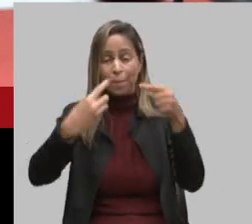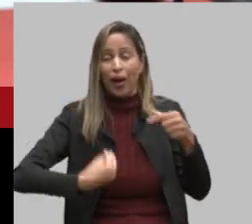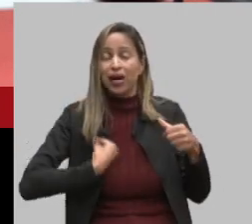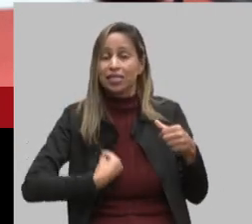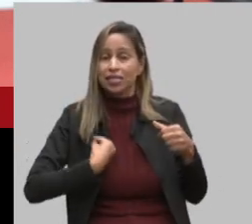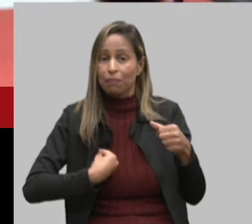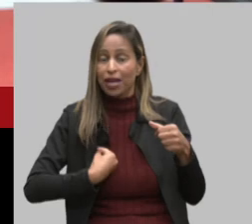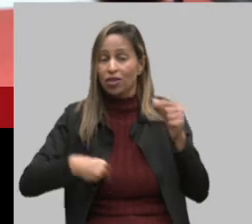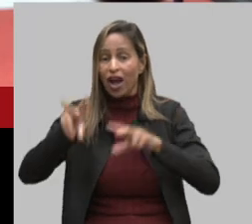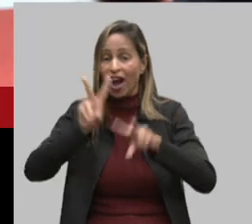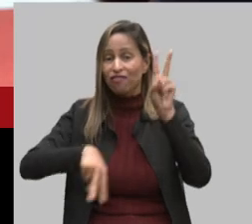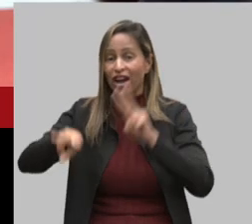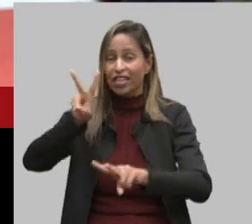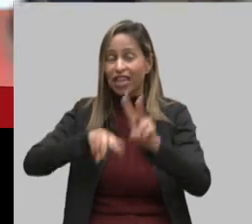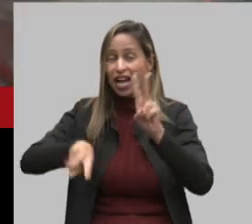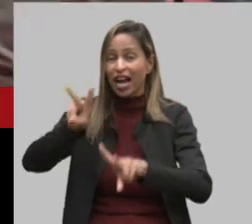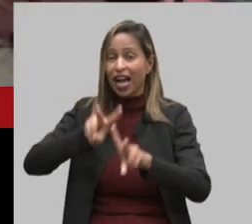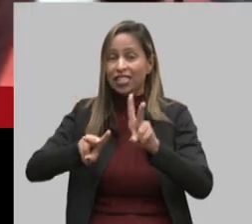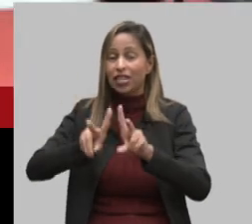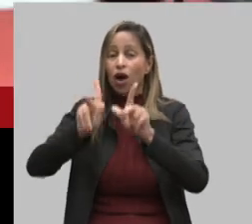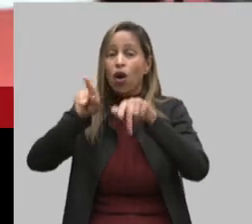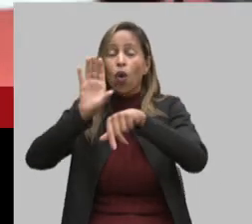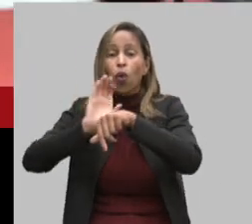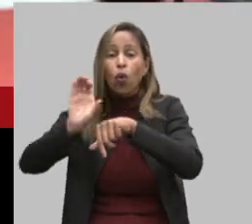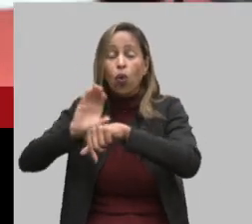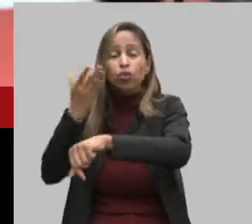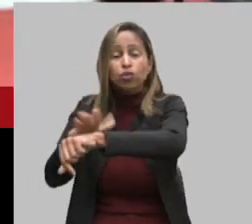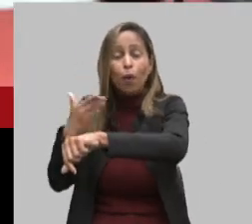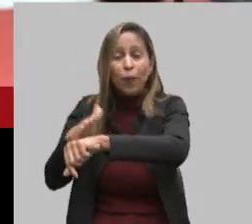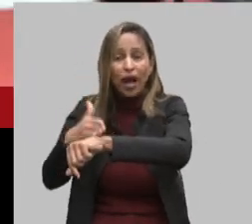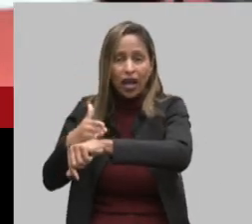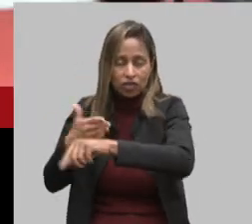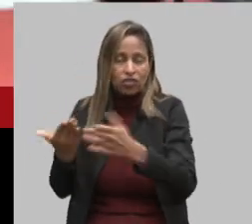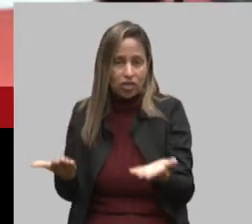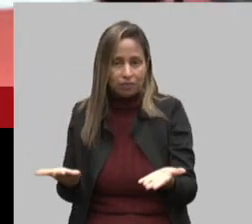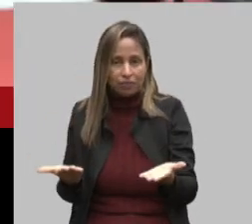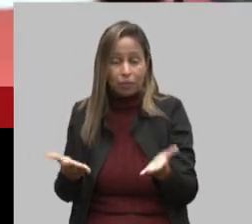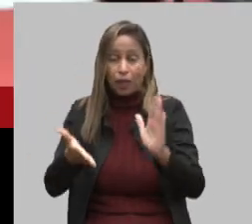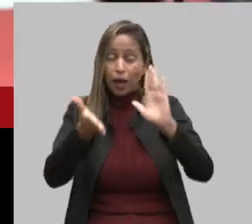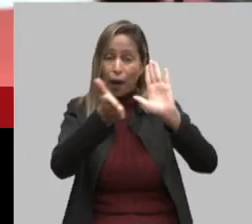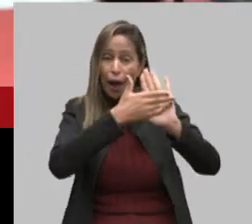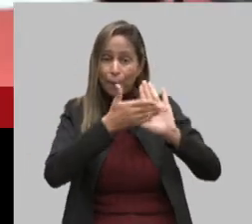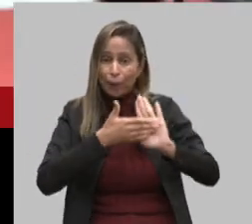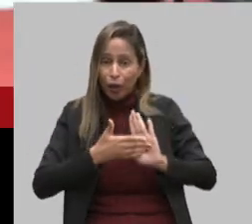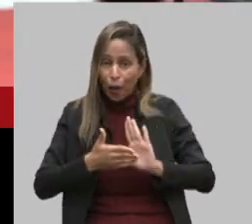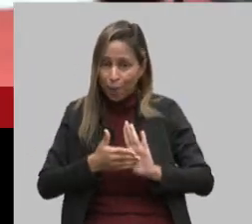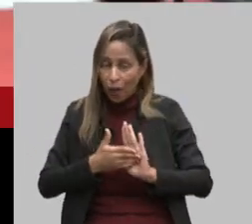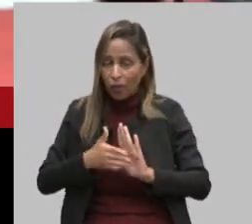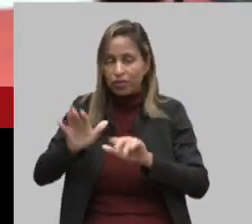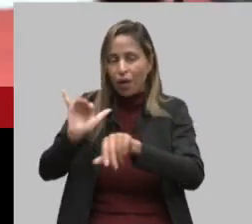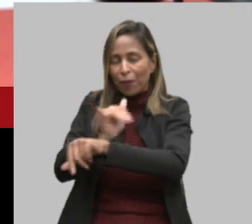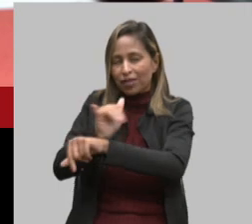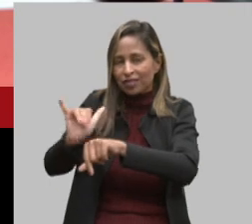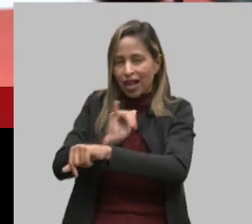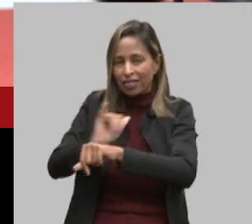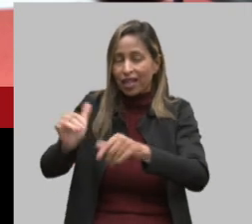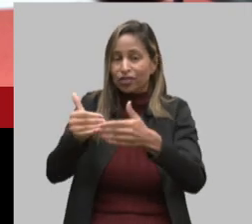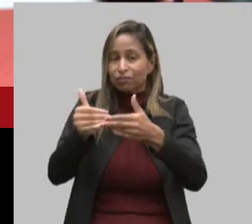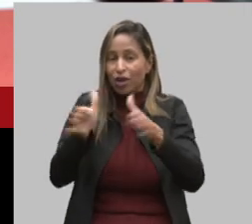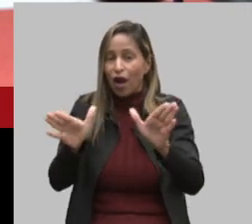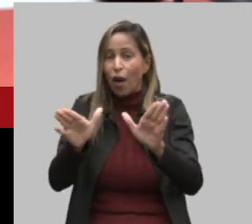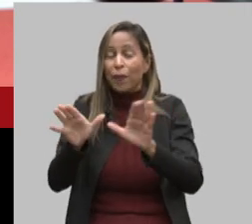avaliação do impacto dos cursos na prática docente a proposta é uma estratégia abrangente para